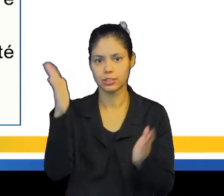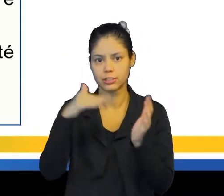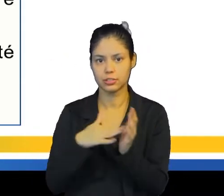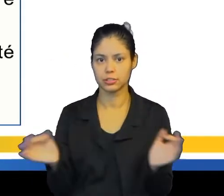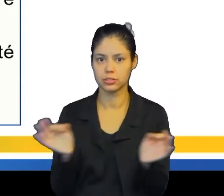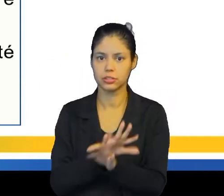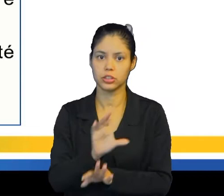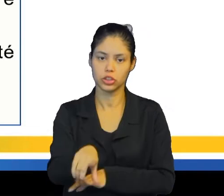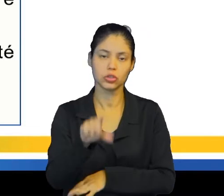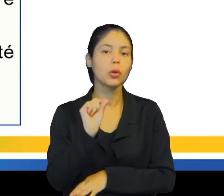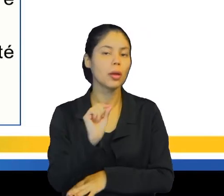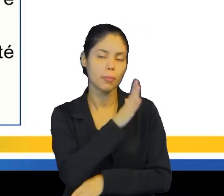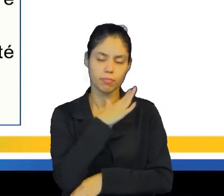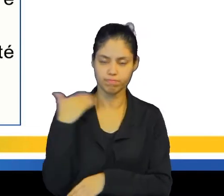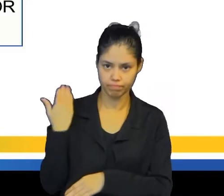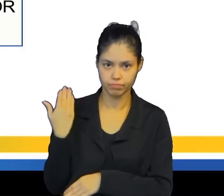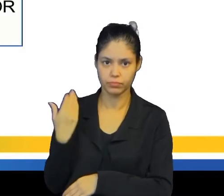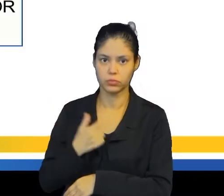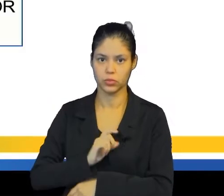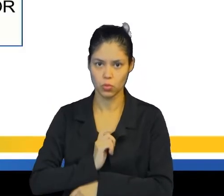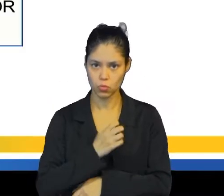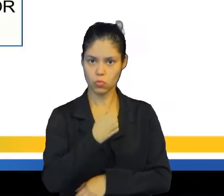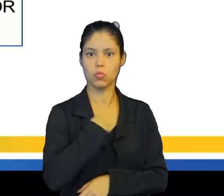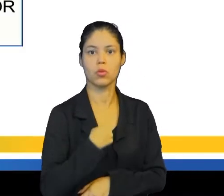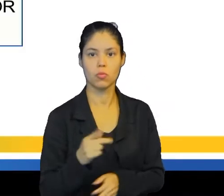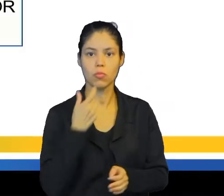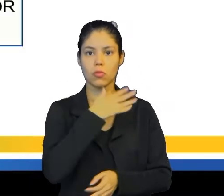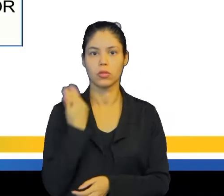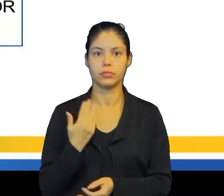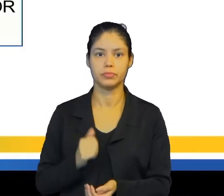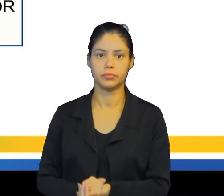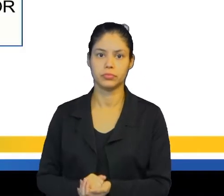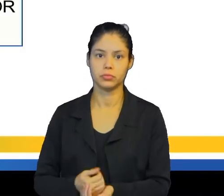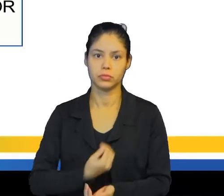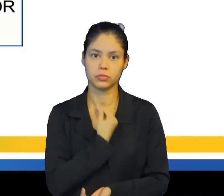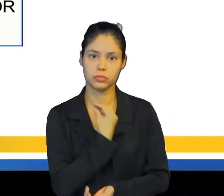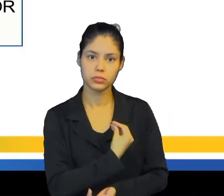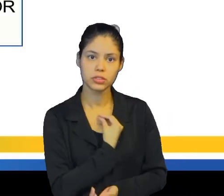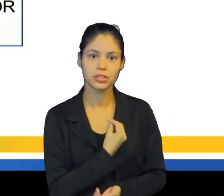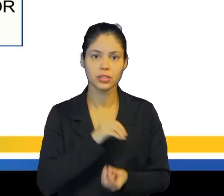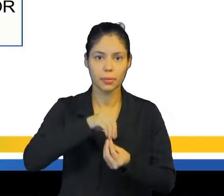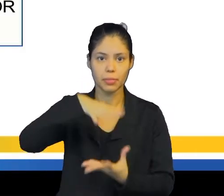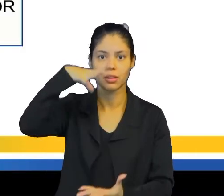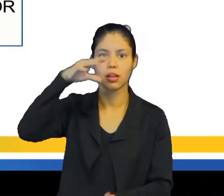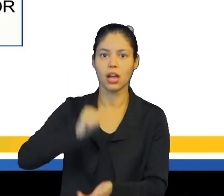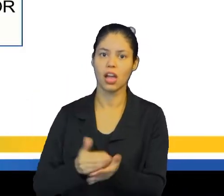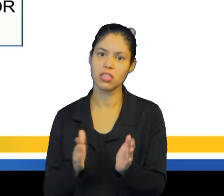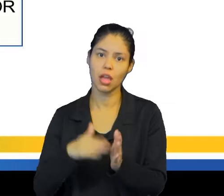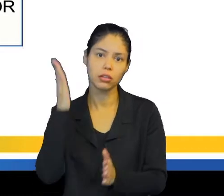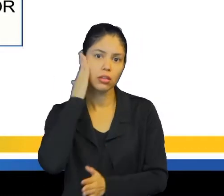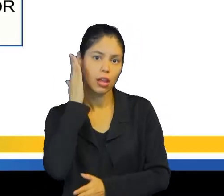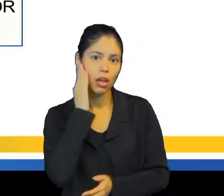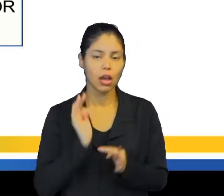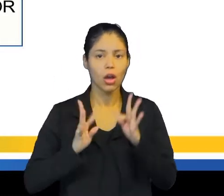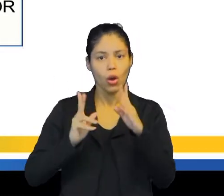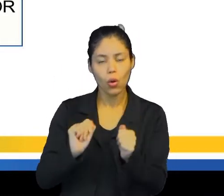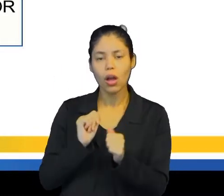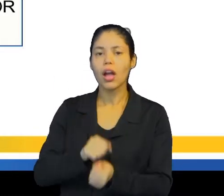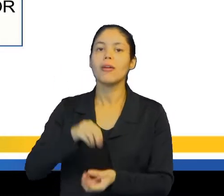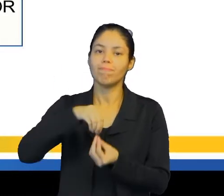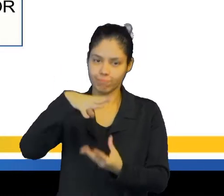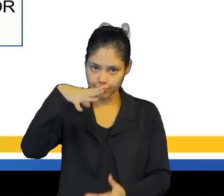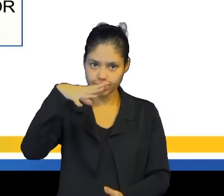que você decida deixar o seu ego morrer. A vida lhe nega milagres, até que você entenda que tudo